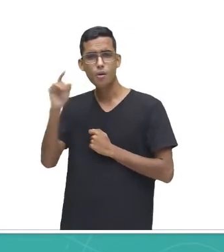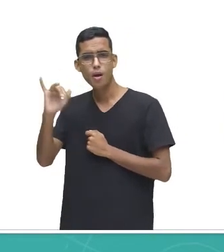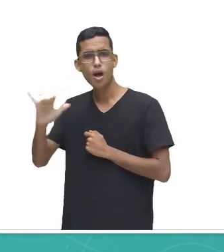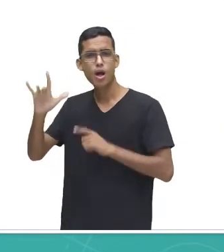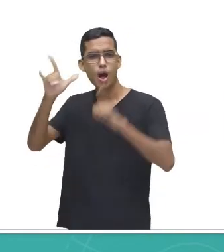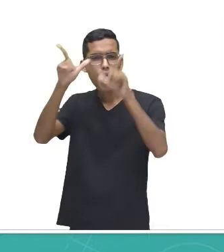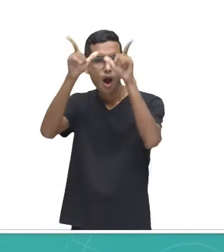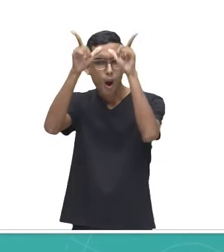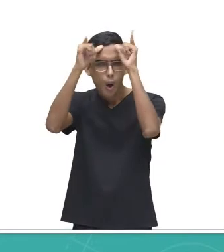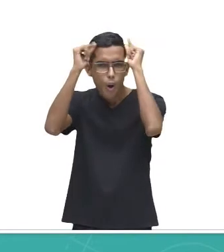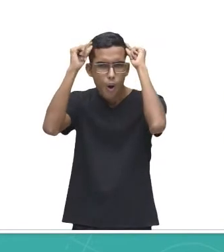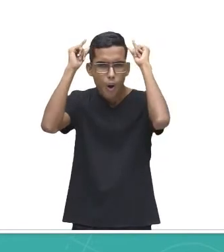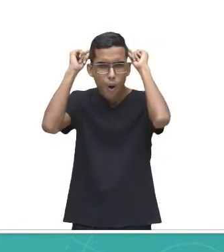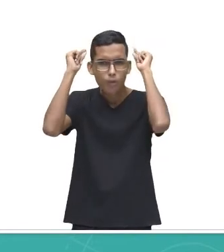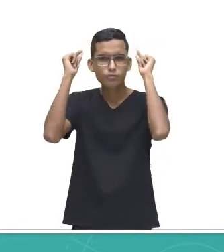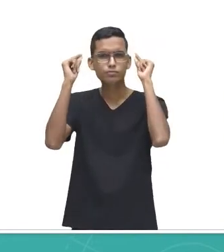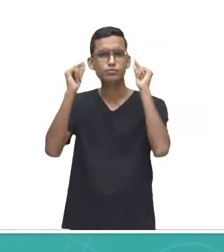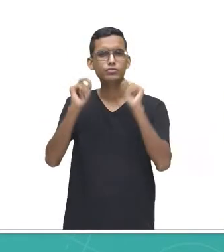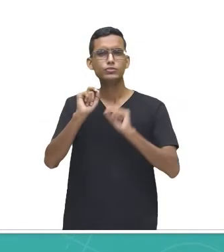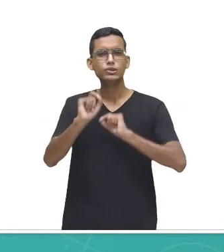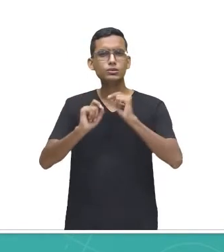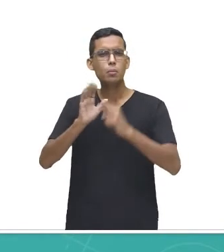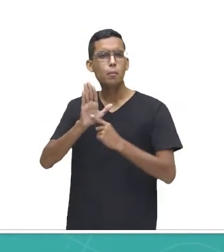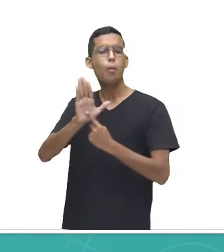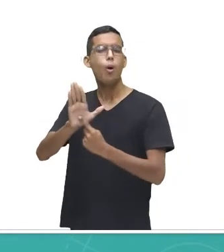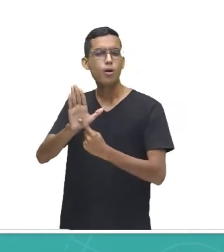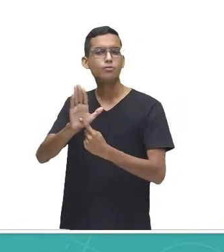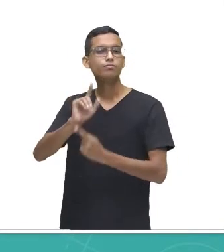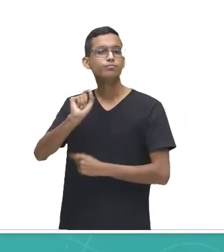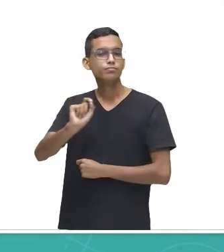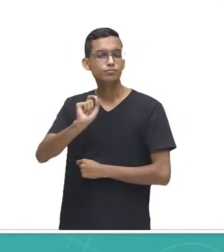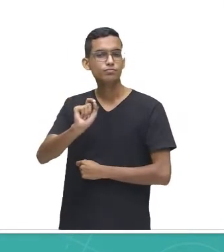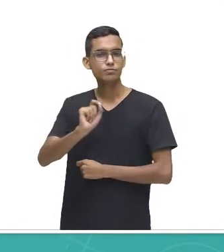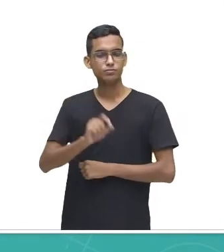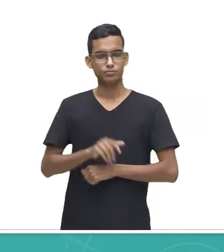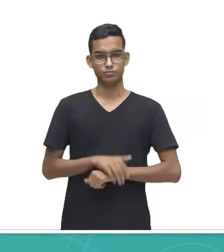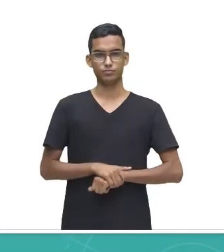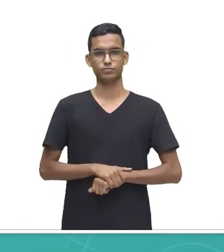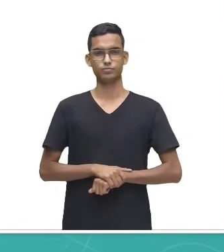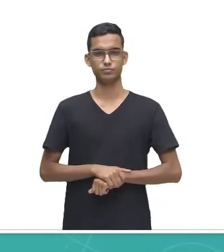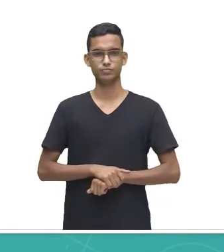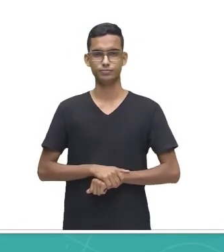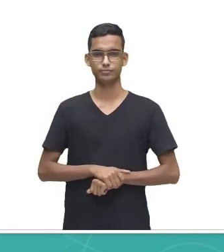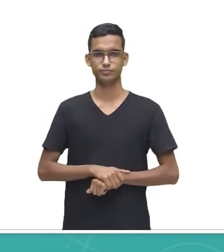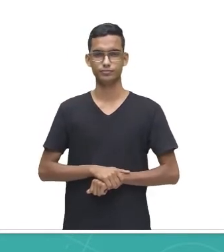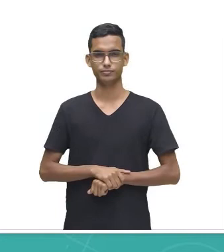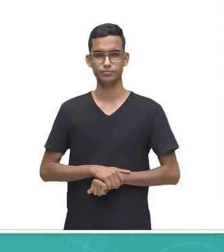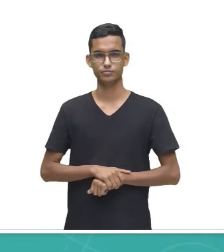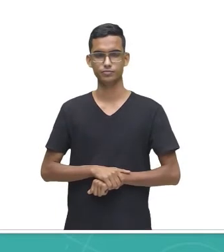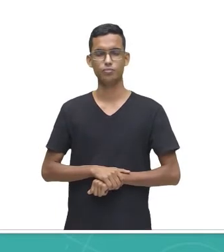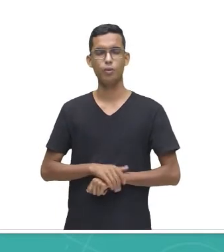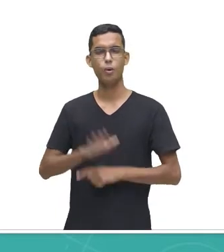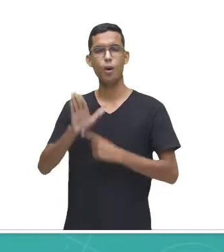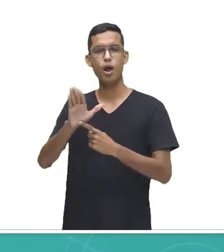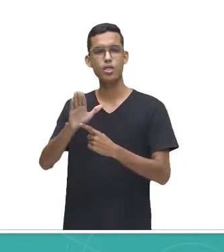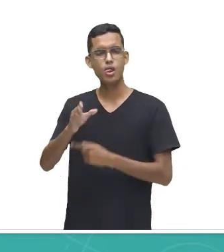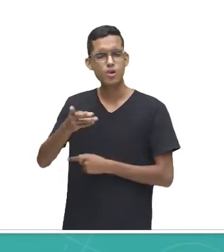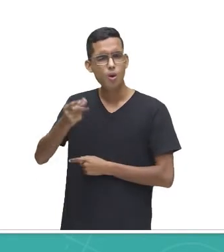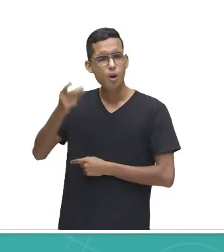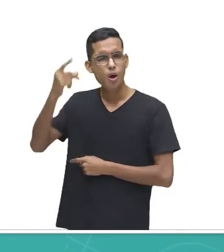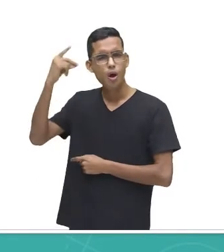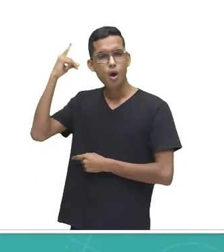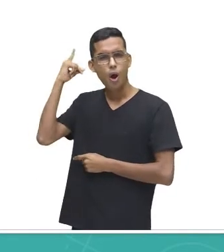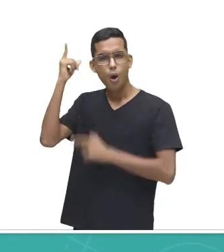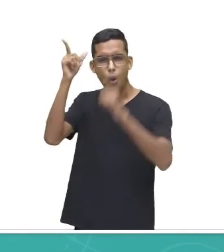né, que é muito significativo para a gente, porque, de repente, desde da era grega, os